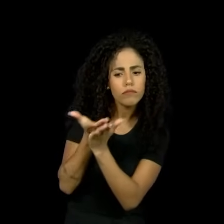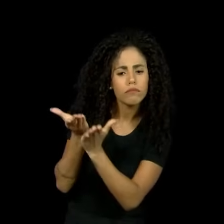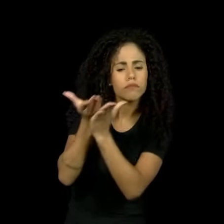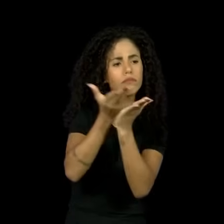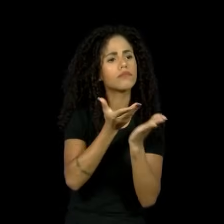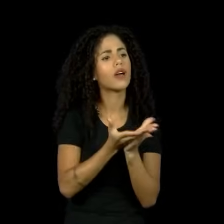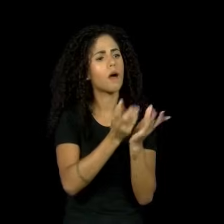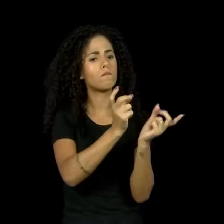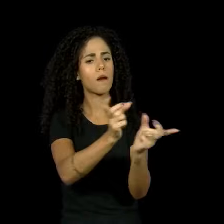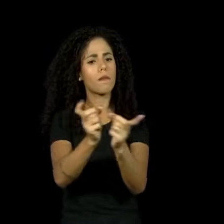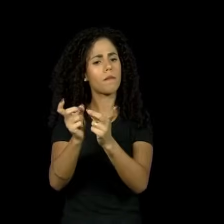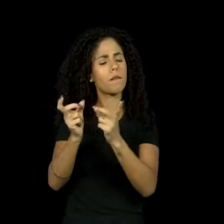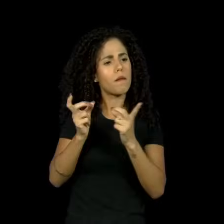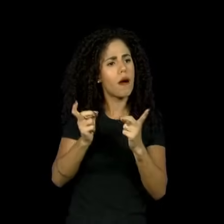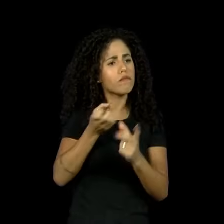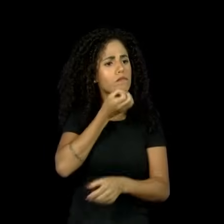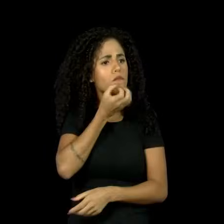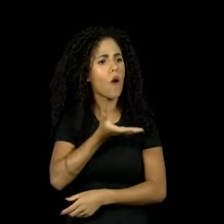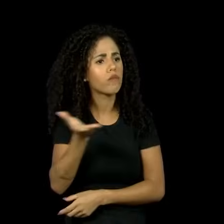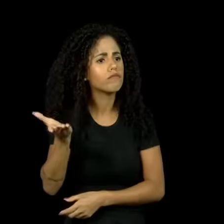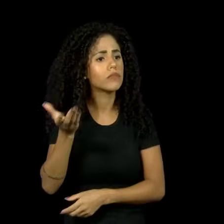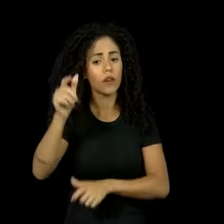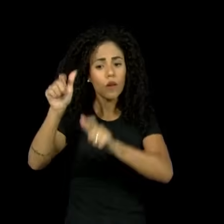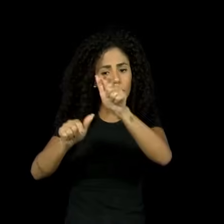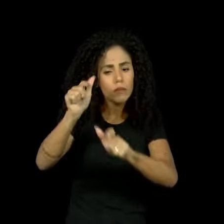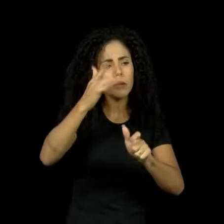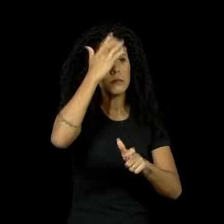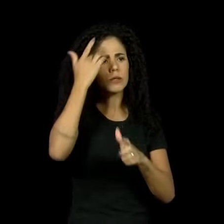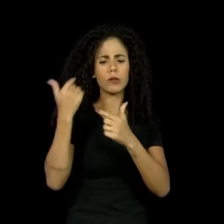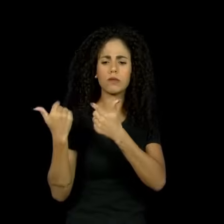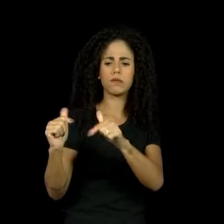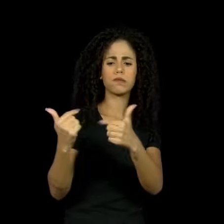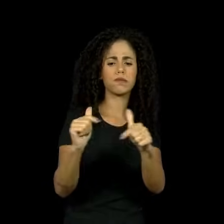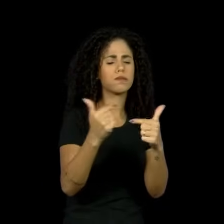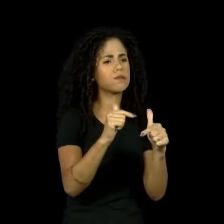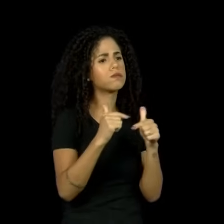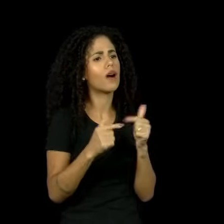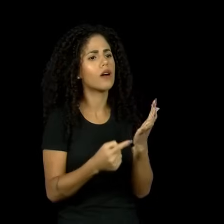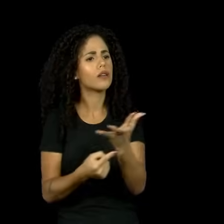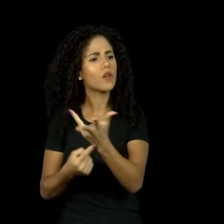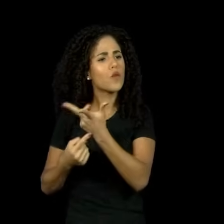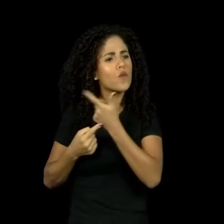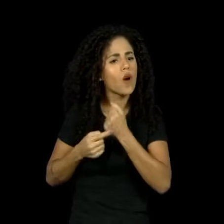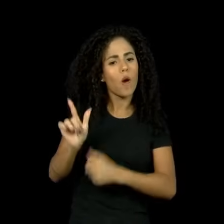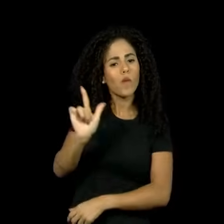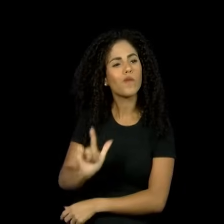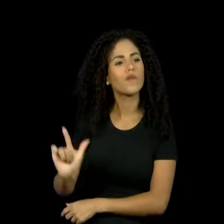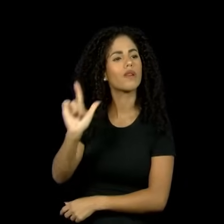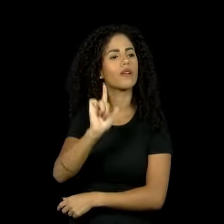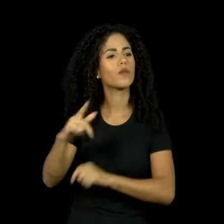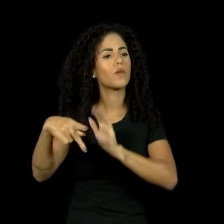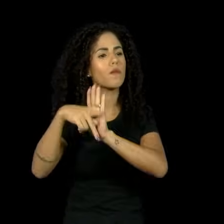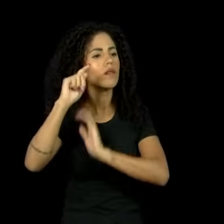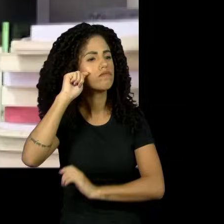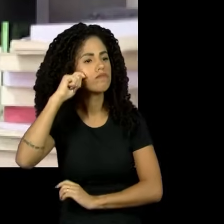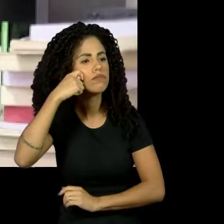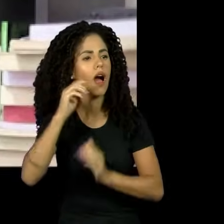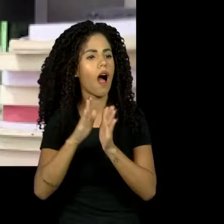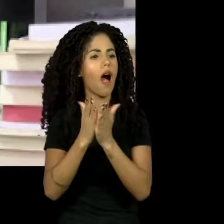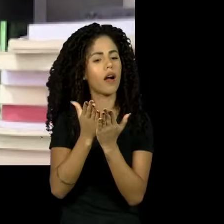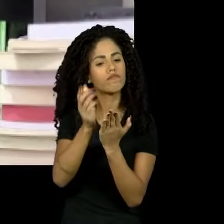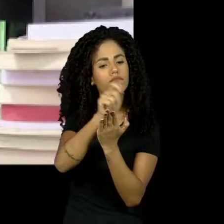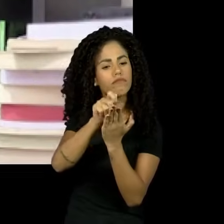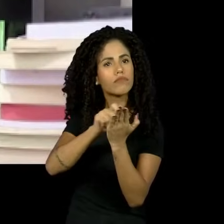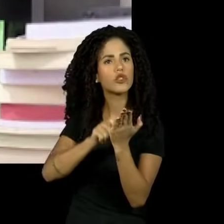tinham capilaridade. Tem toda essa galera que tem trabalhado com literatura negra, né? Esses livros lindos aí que o